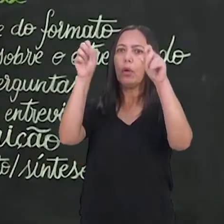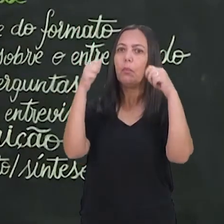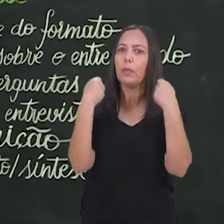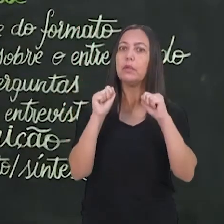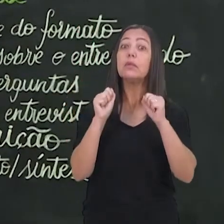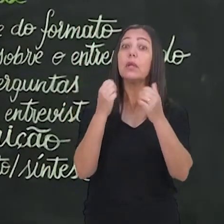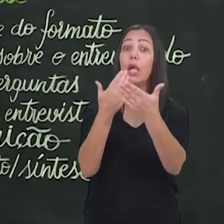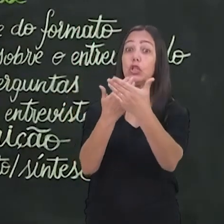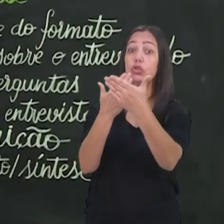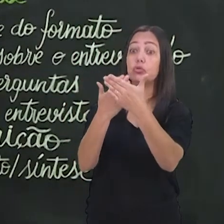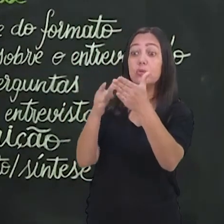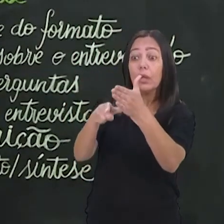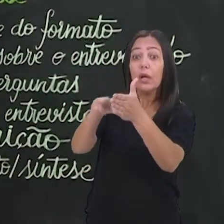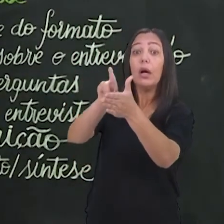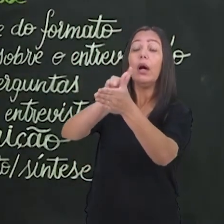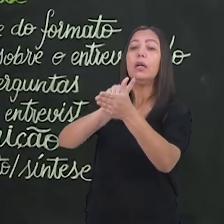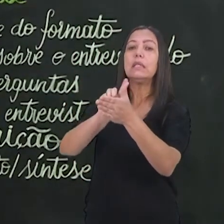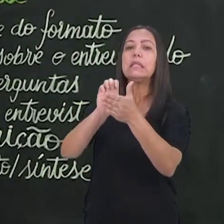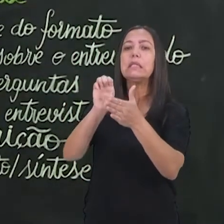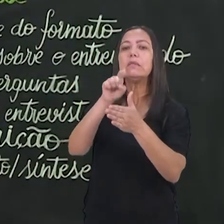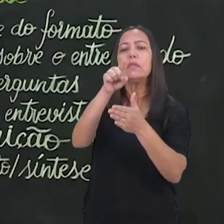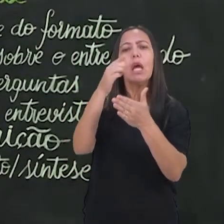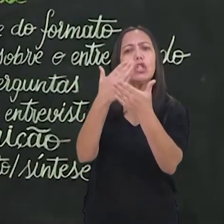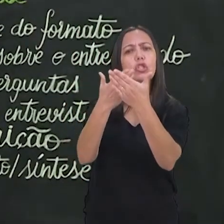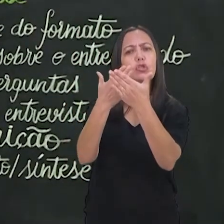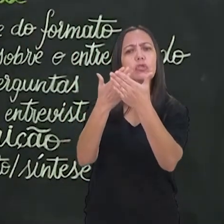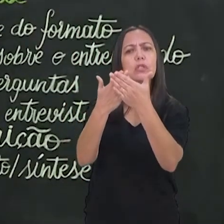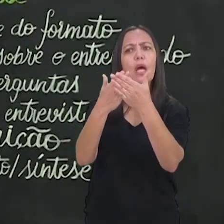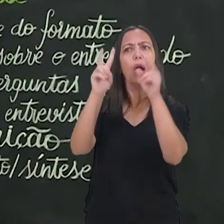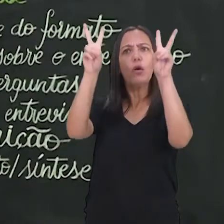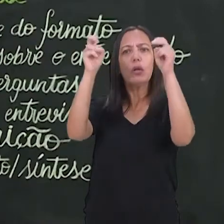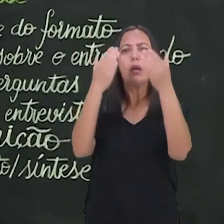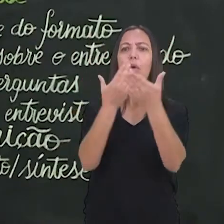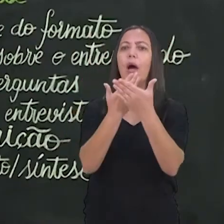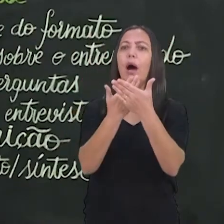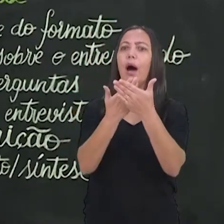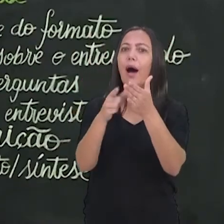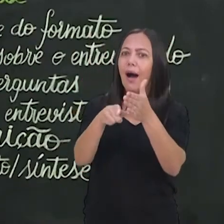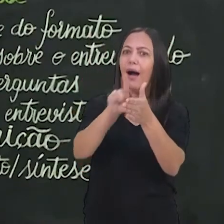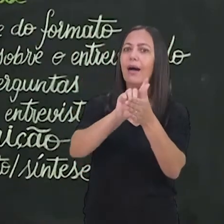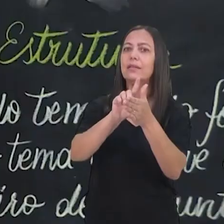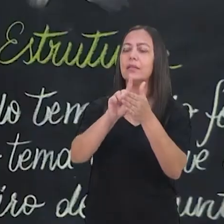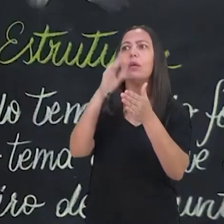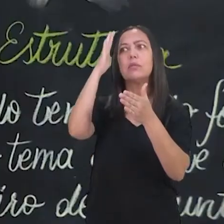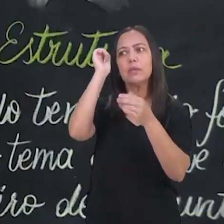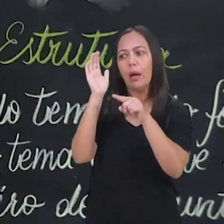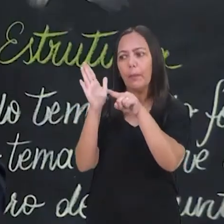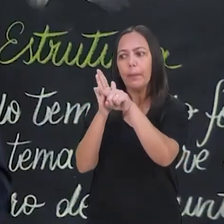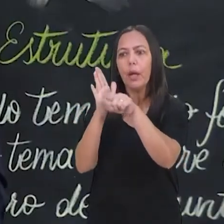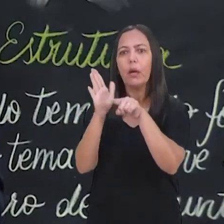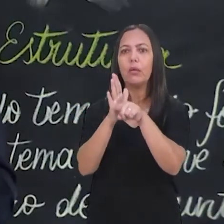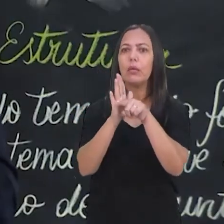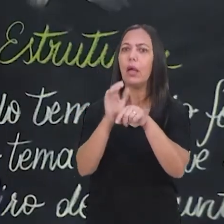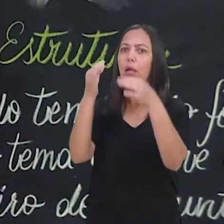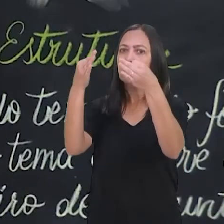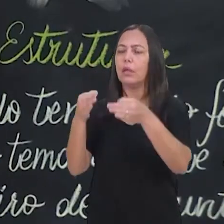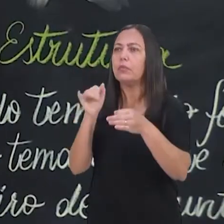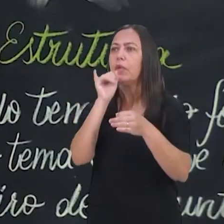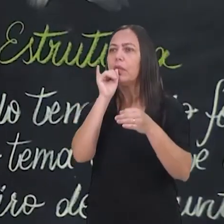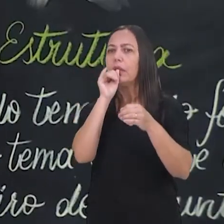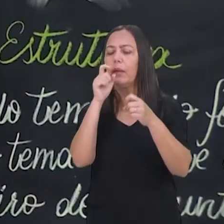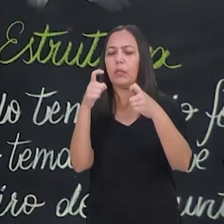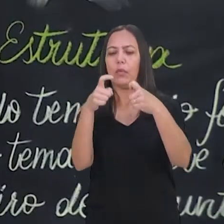precisa estudá-lo. Se você estudar esse tema, você vai saber fazer as perguntas certas. Não é só porque você vai entrevistar um médico para fazer uma